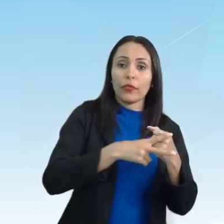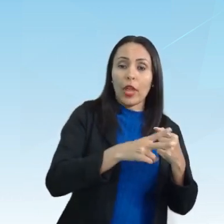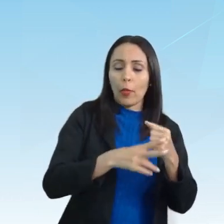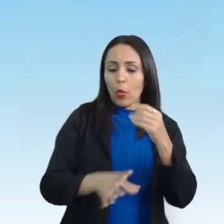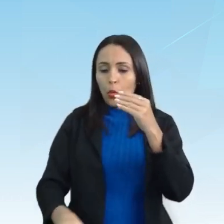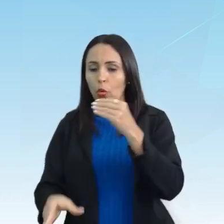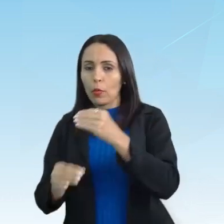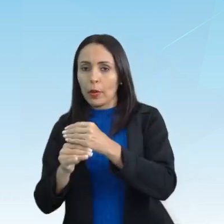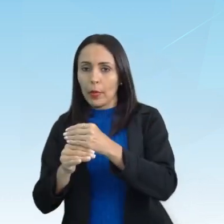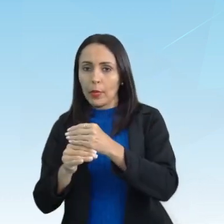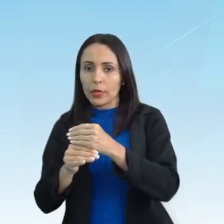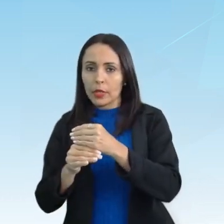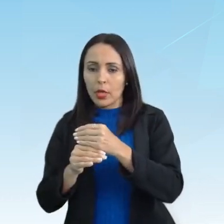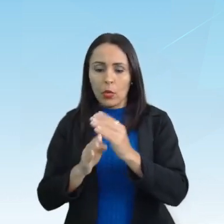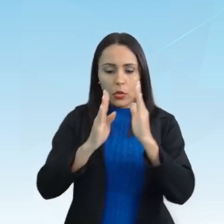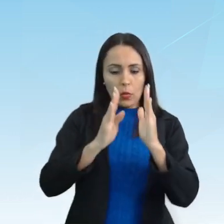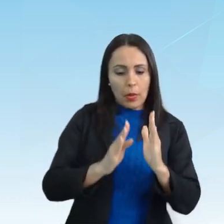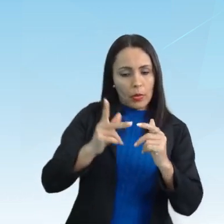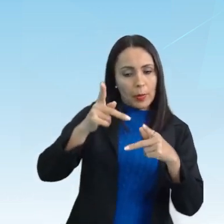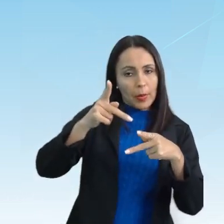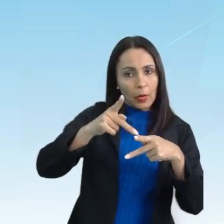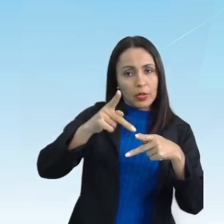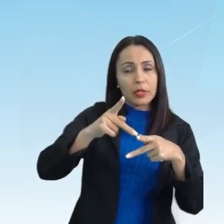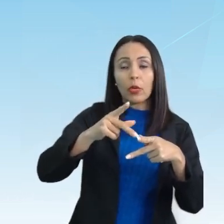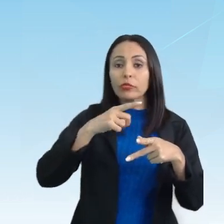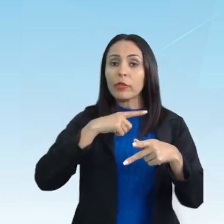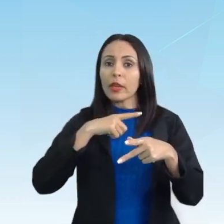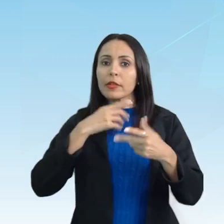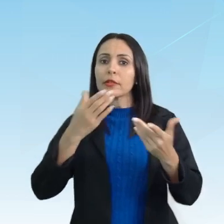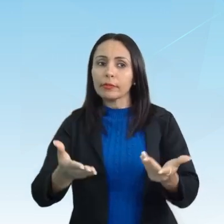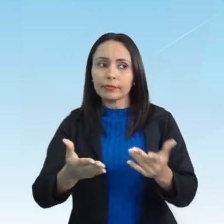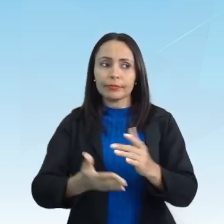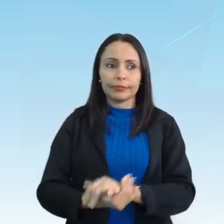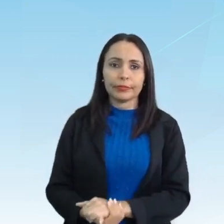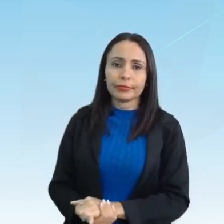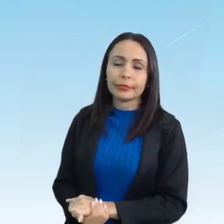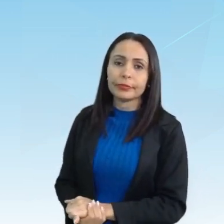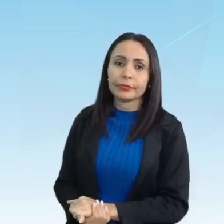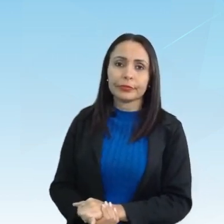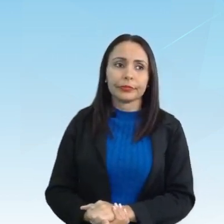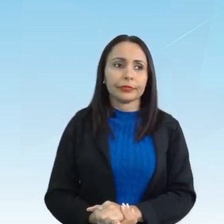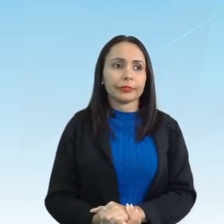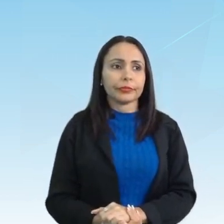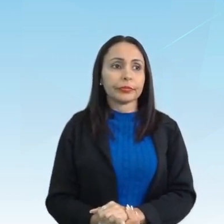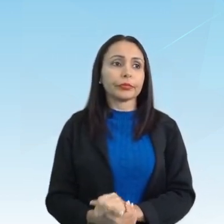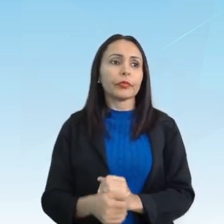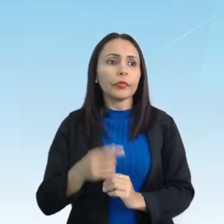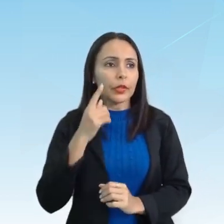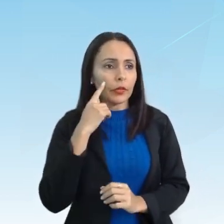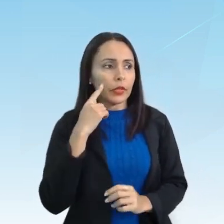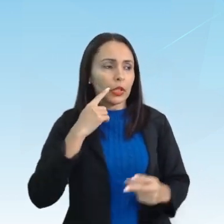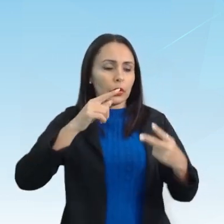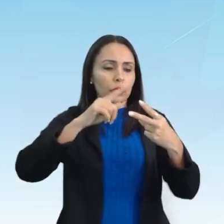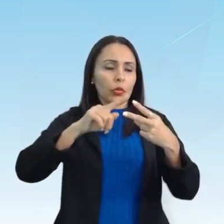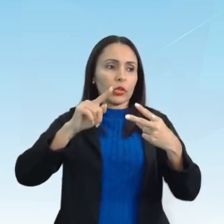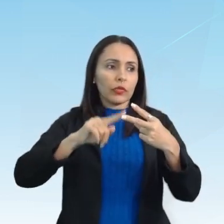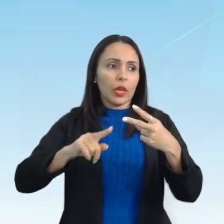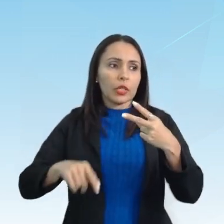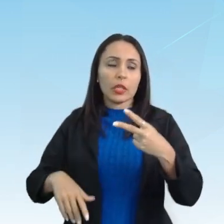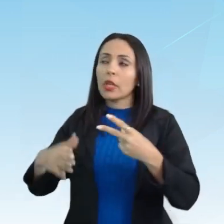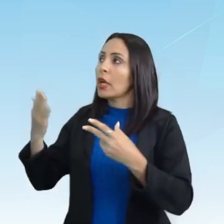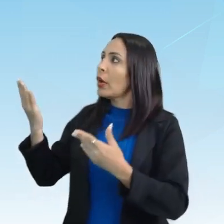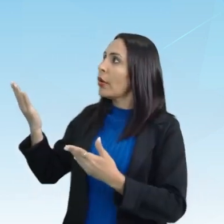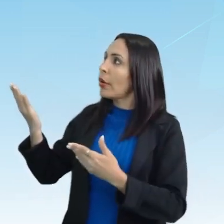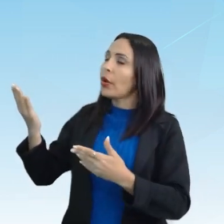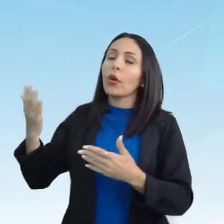complemento, há a preposição. Quem gosta, gosta de. Mais uma vez, olhando para as duas frases, eu gostaria